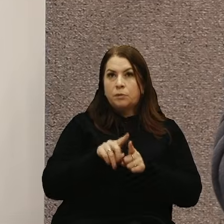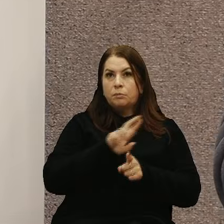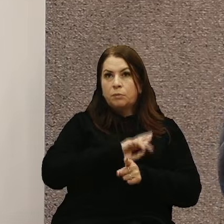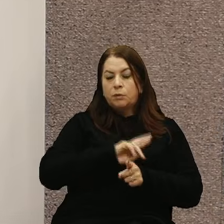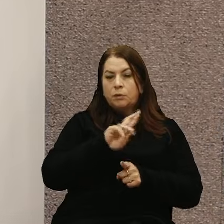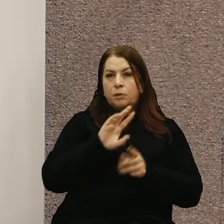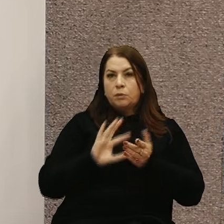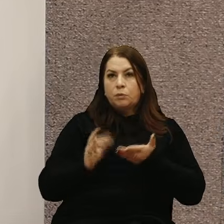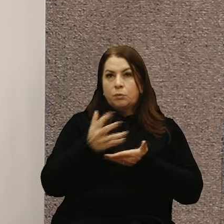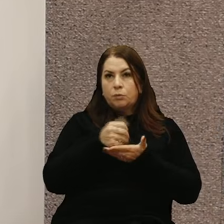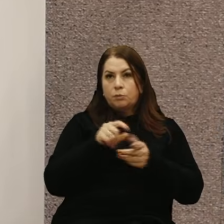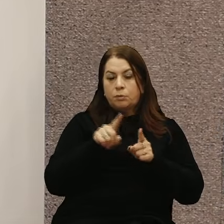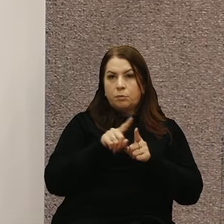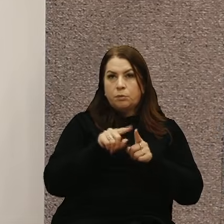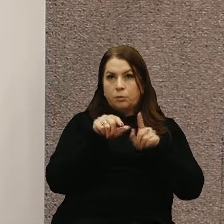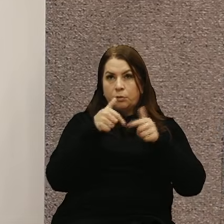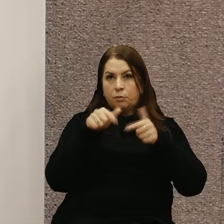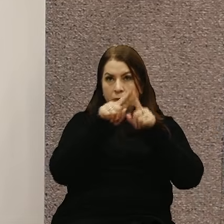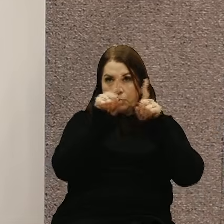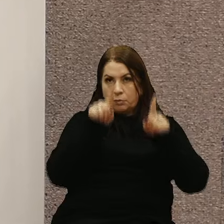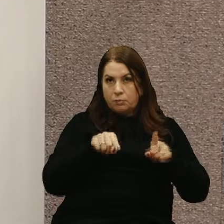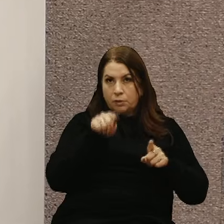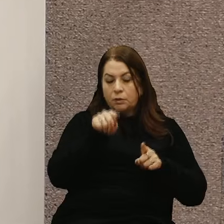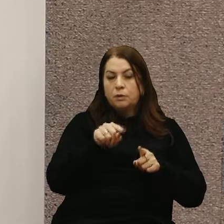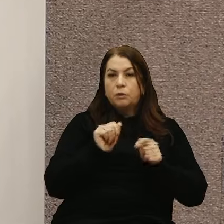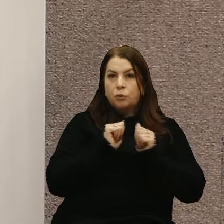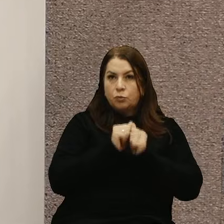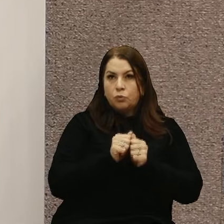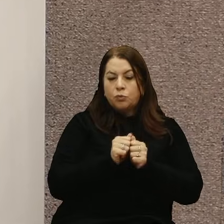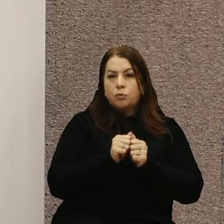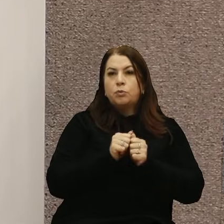representando a Codeca, da mesma forma também os trabalhadores da Codeca estão aqui com a gente